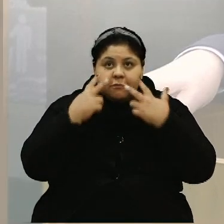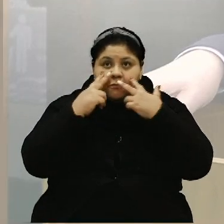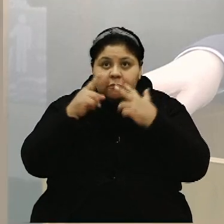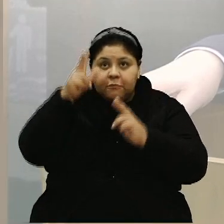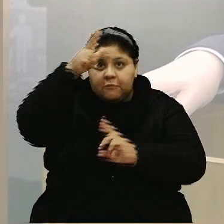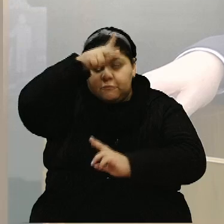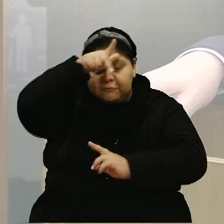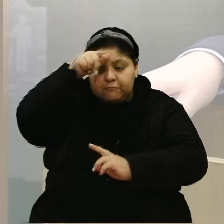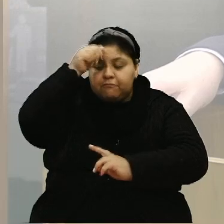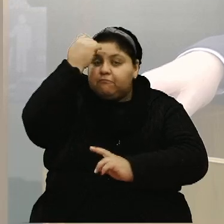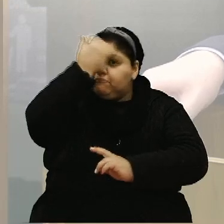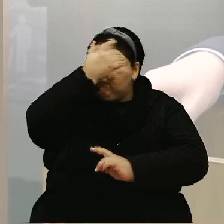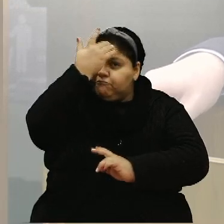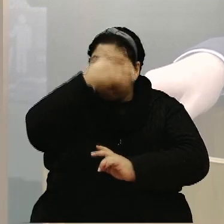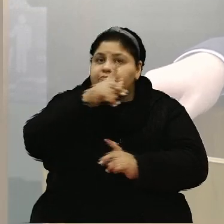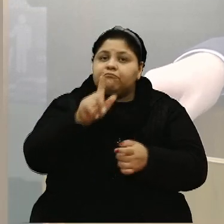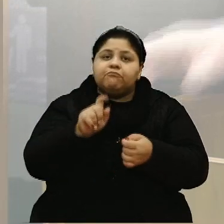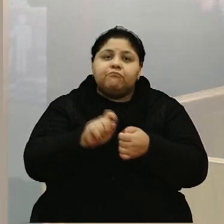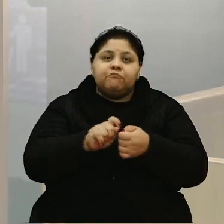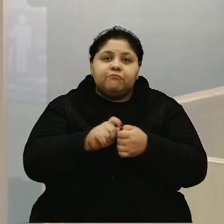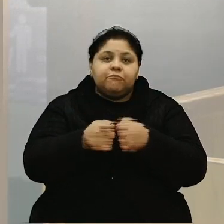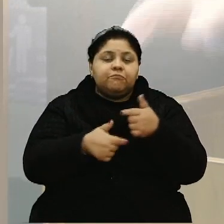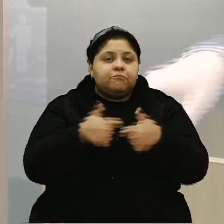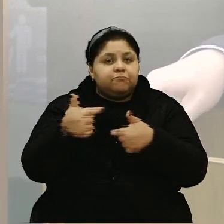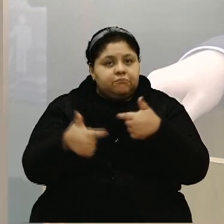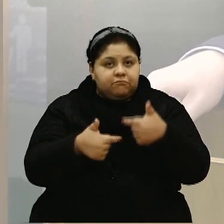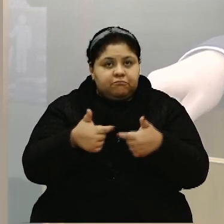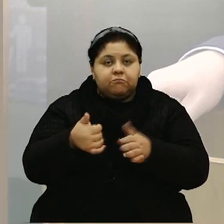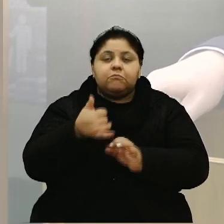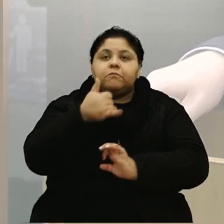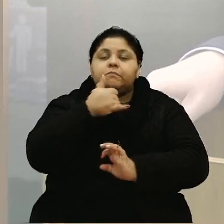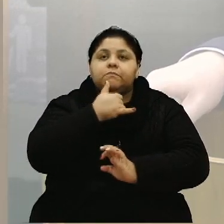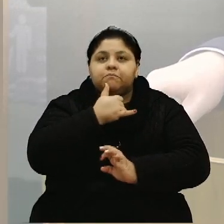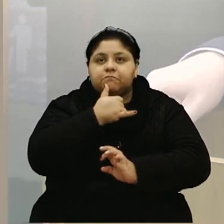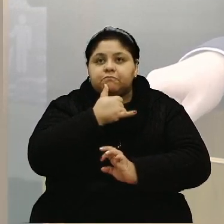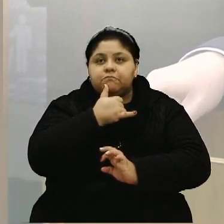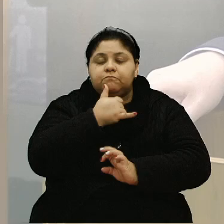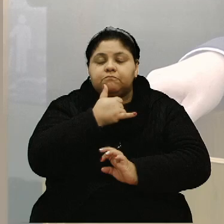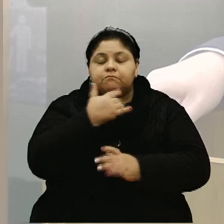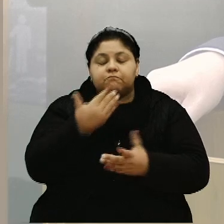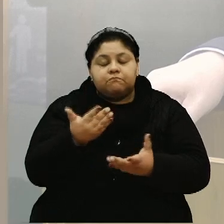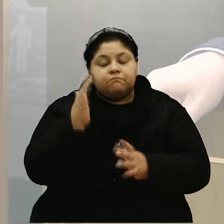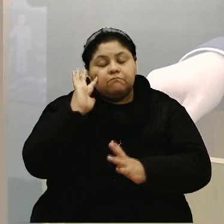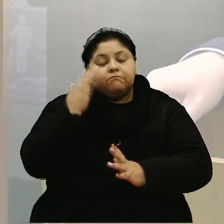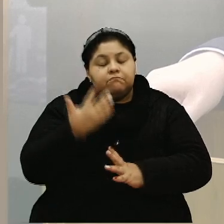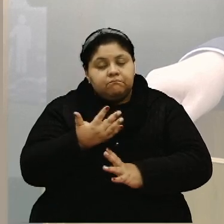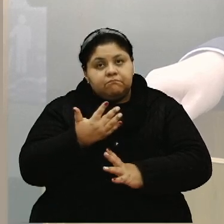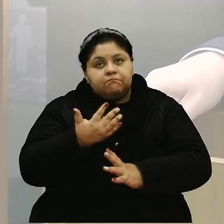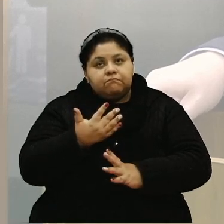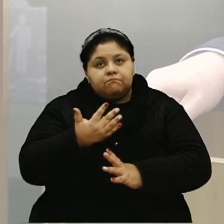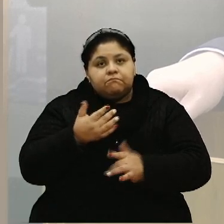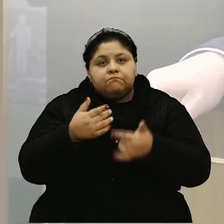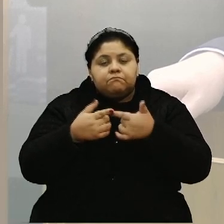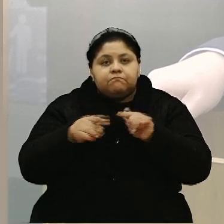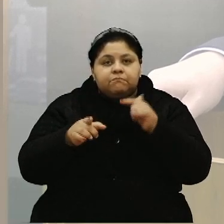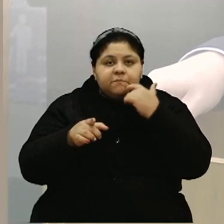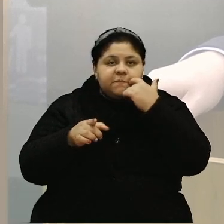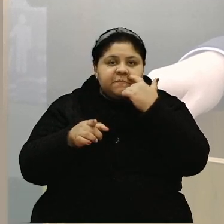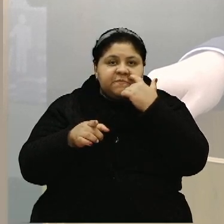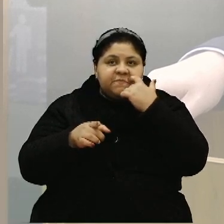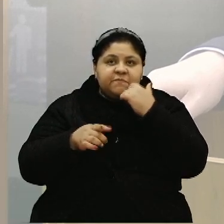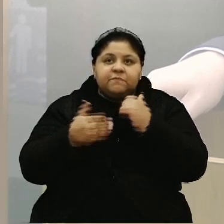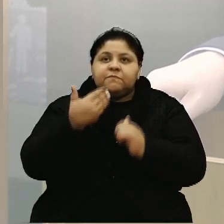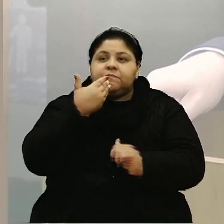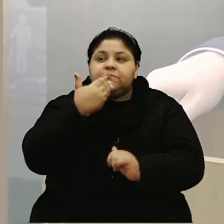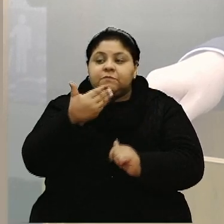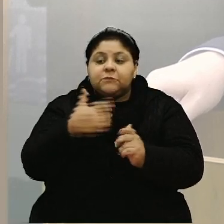Adiló está fazendo o trabalho. Infelizmente, essa situação aconteceu, né? Mas rogamos que o